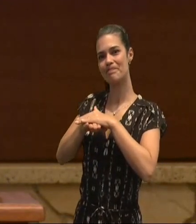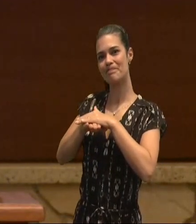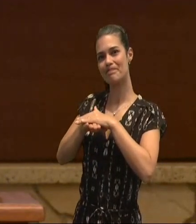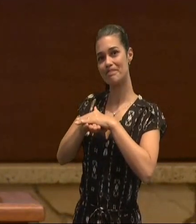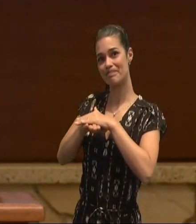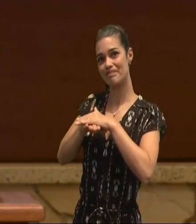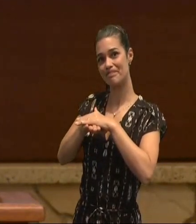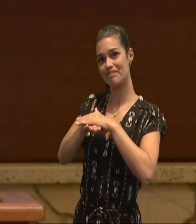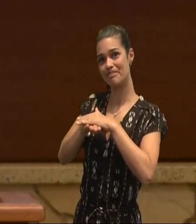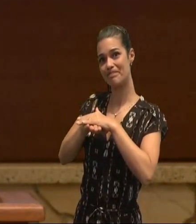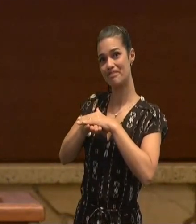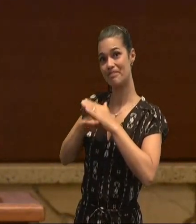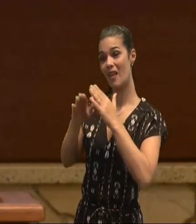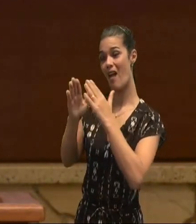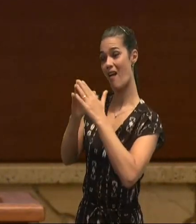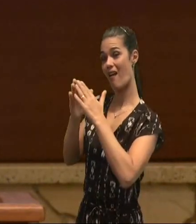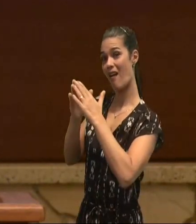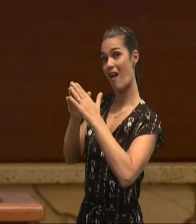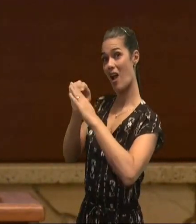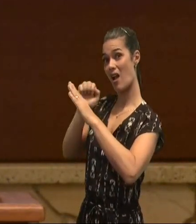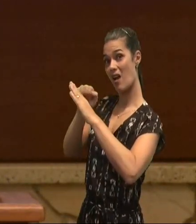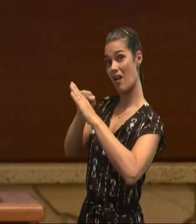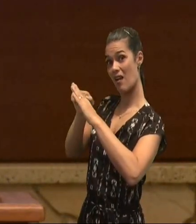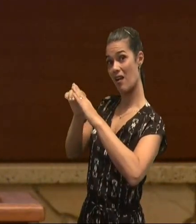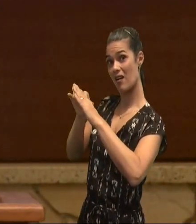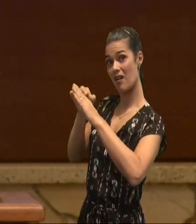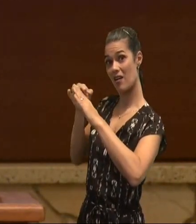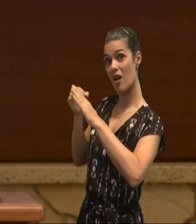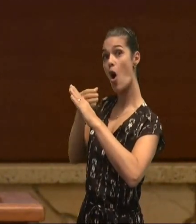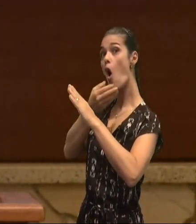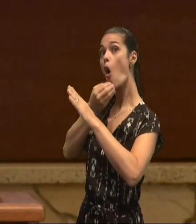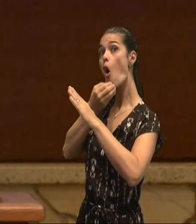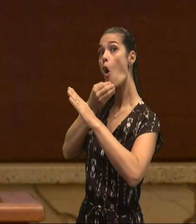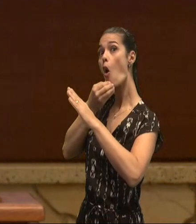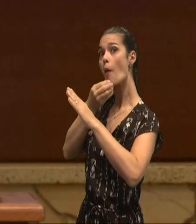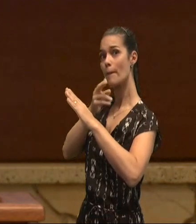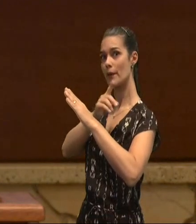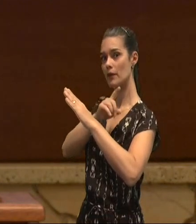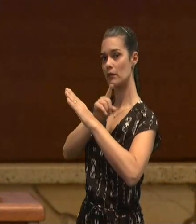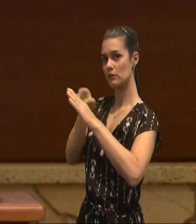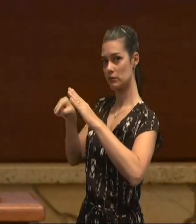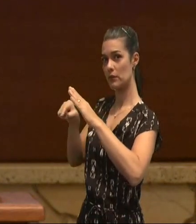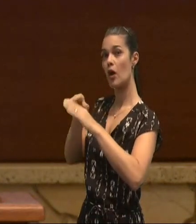bate na casa de um homem chamado Obed-edom